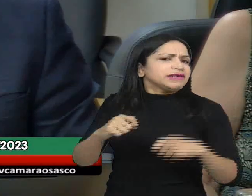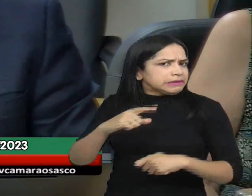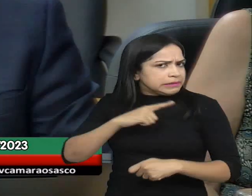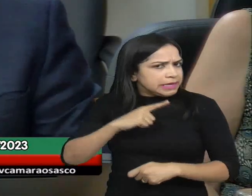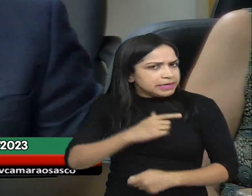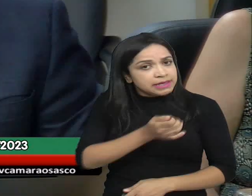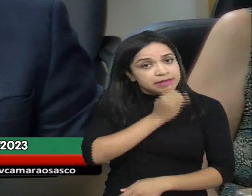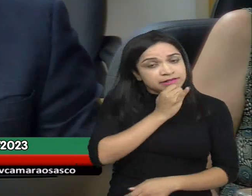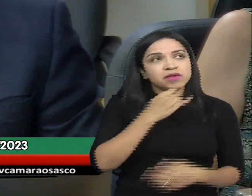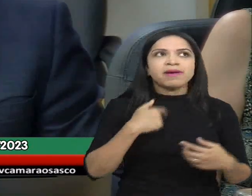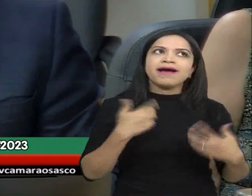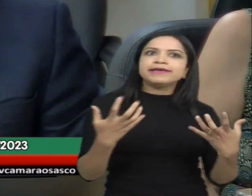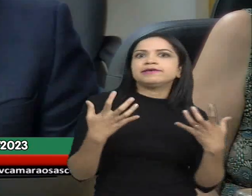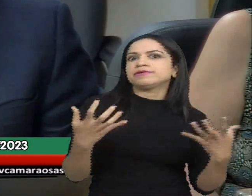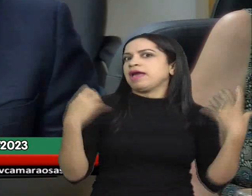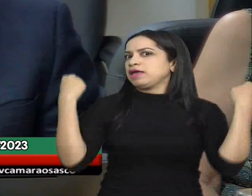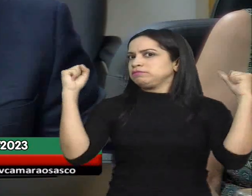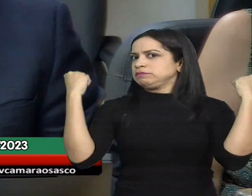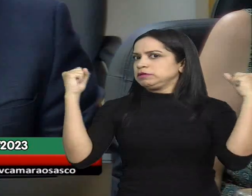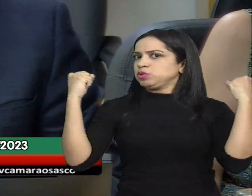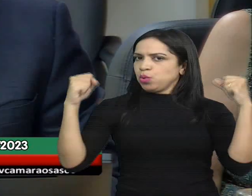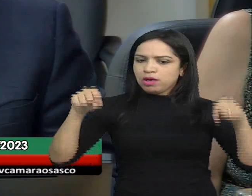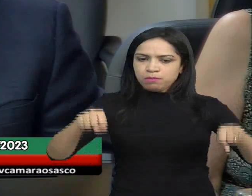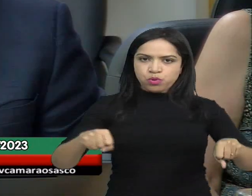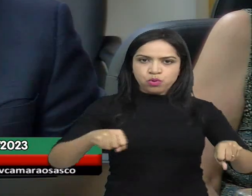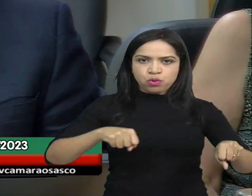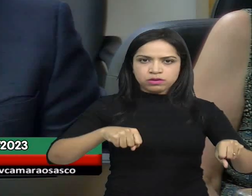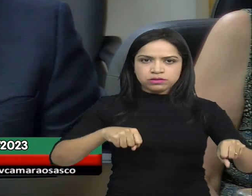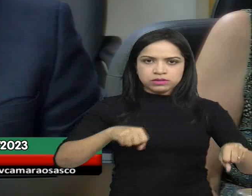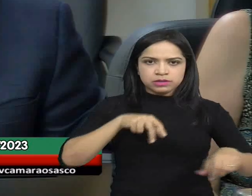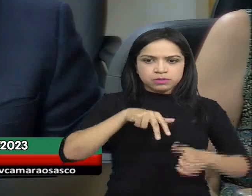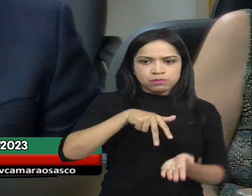e aí a gente vê como esse coração vai se comportar